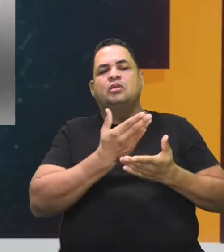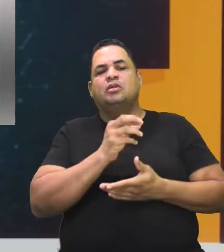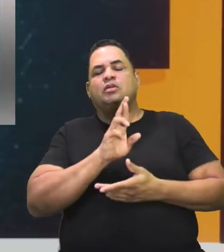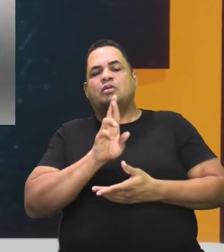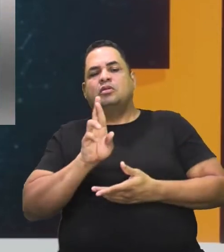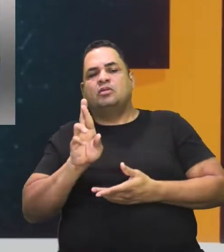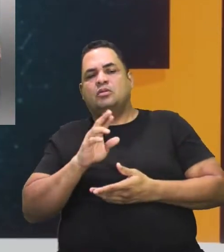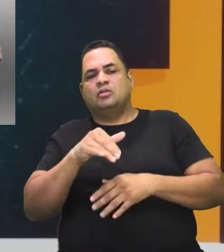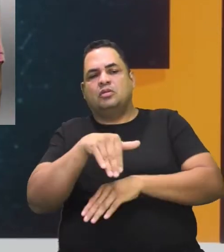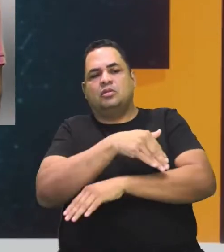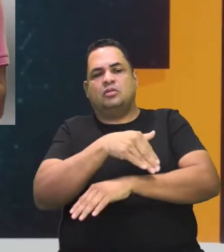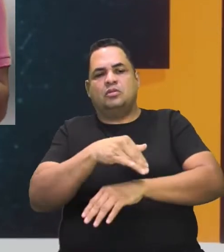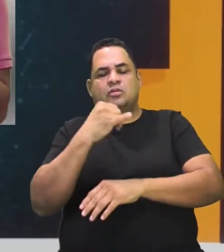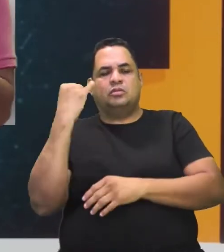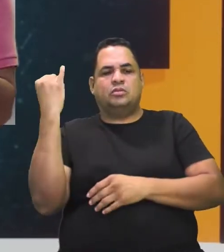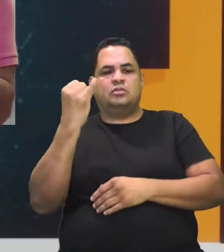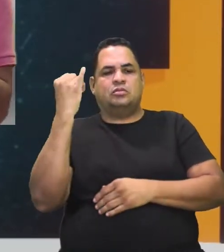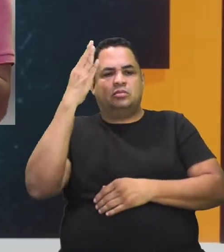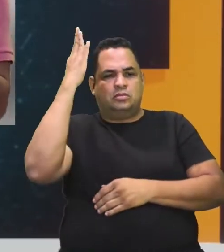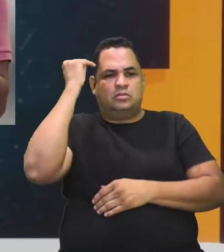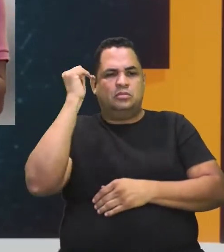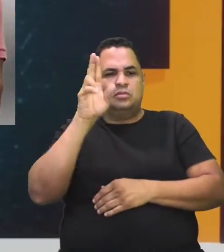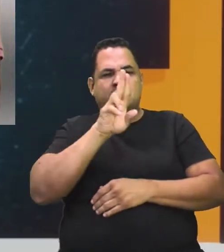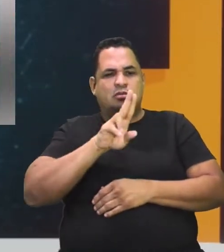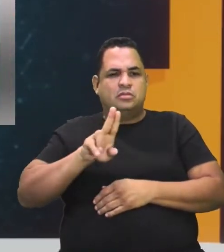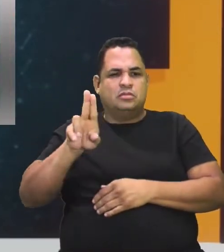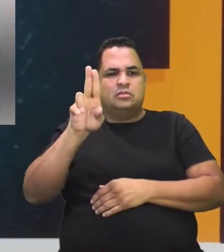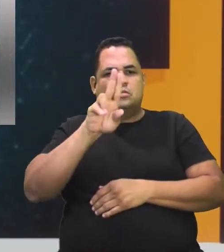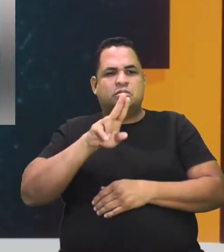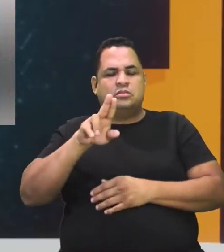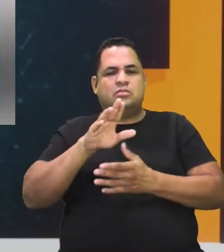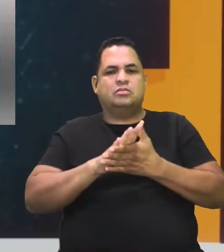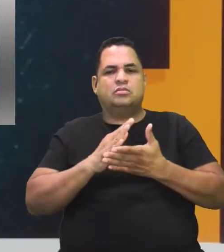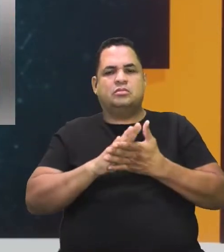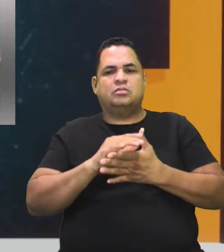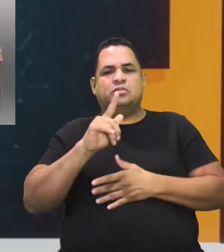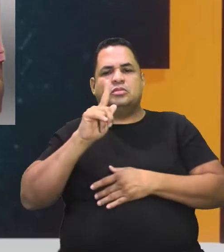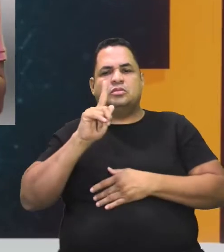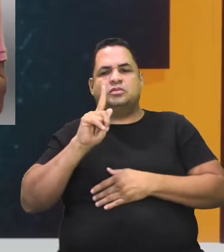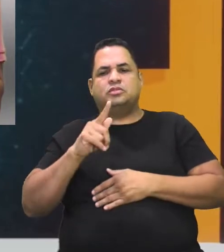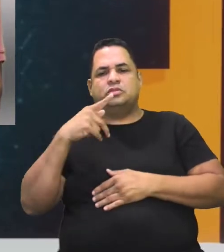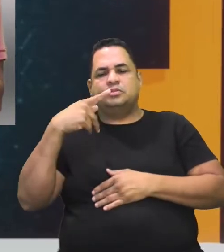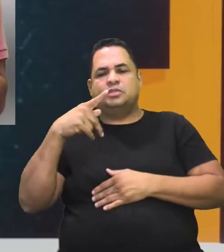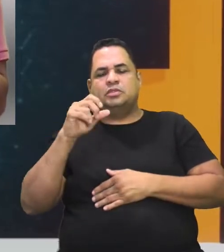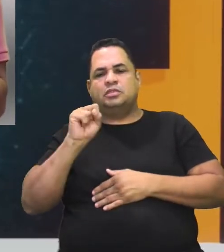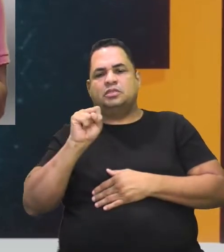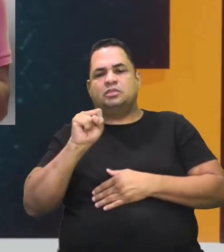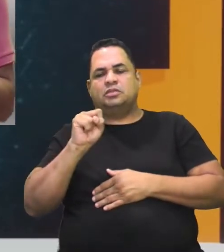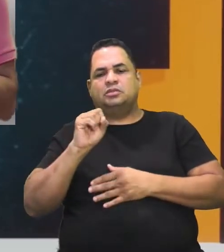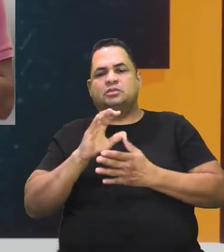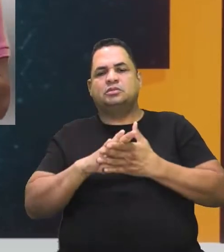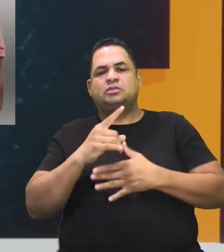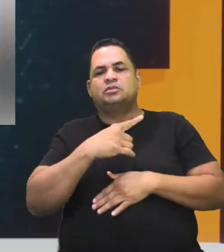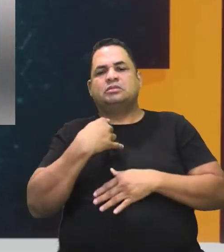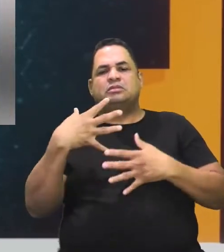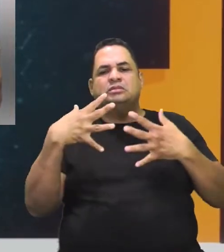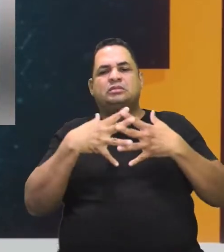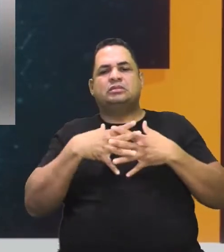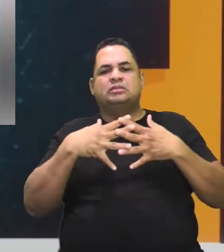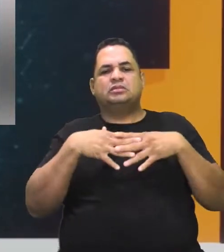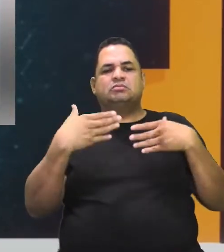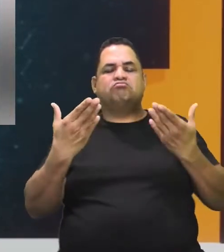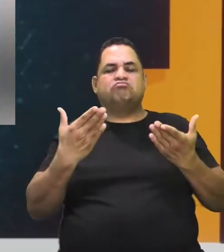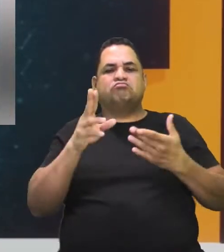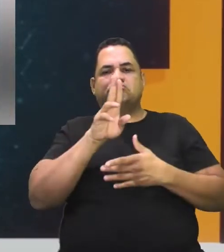fazer essa localização. É importante saber usar. Outro uso importante, o GPS. Quantas vezes nos atrapalhamos a usar